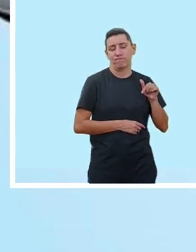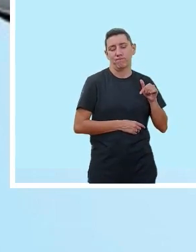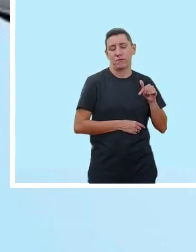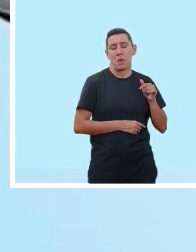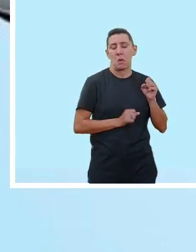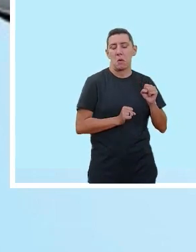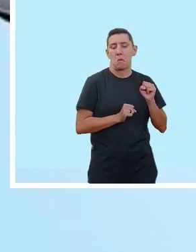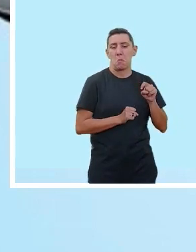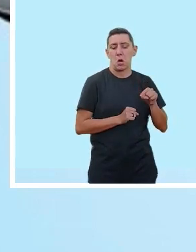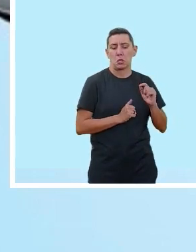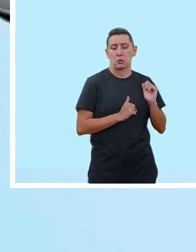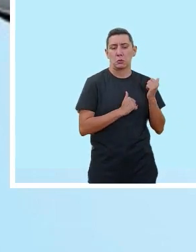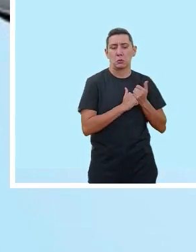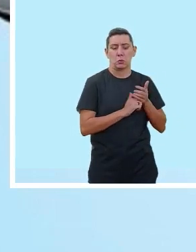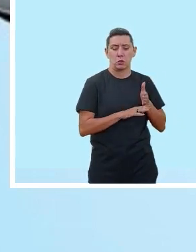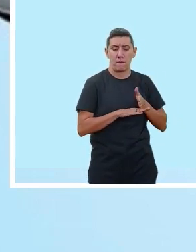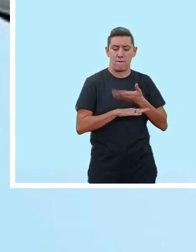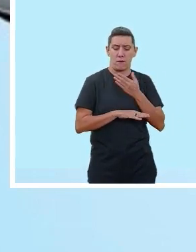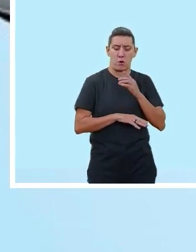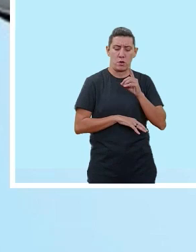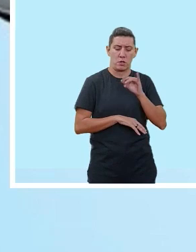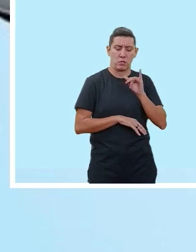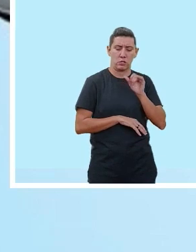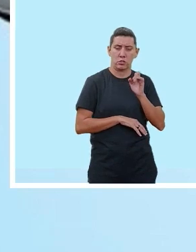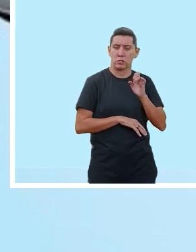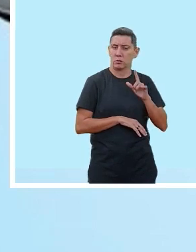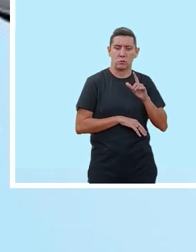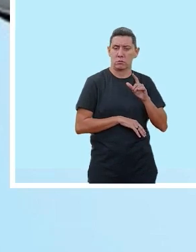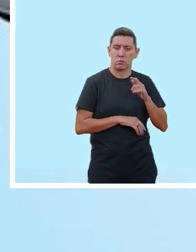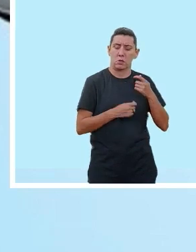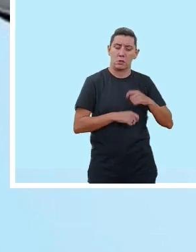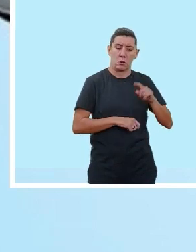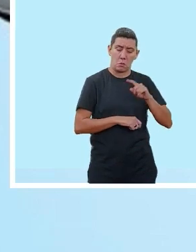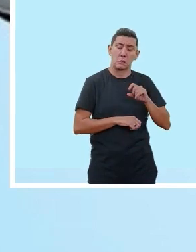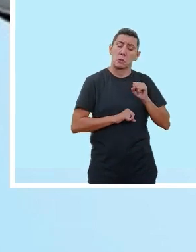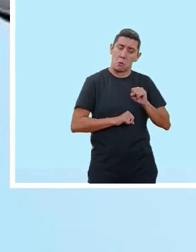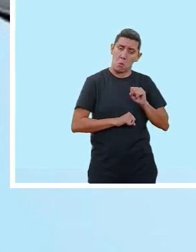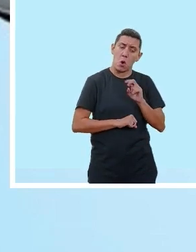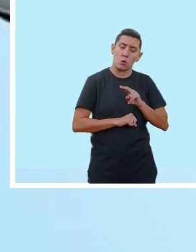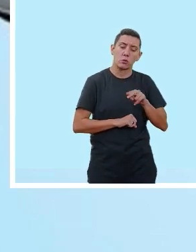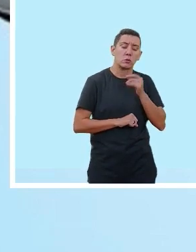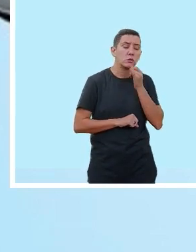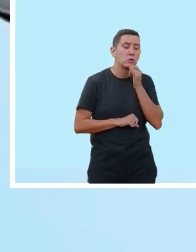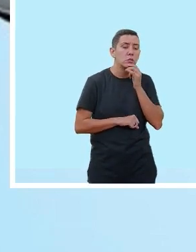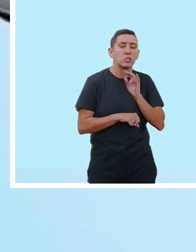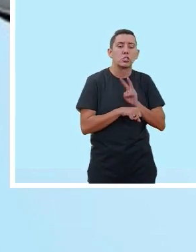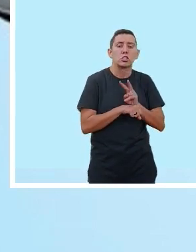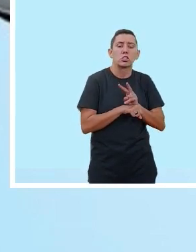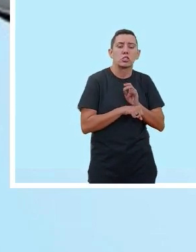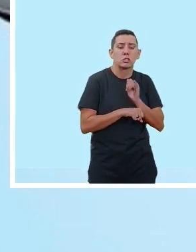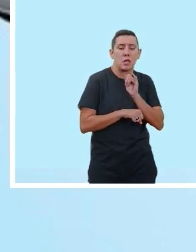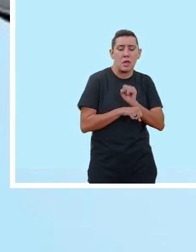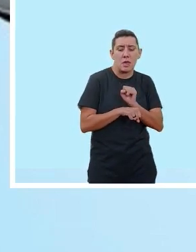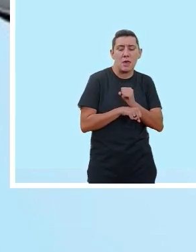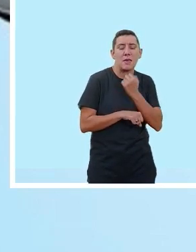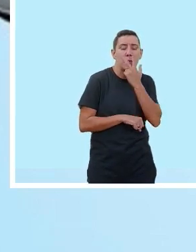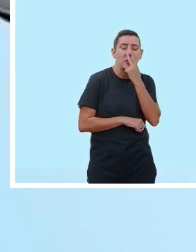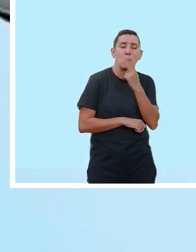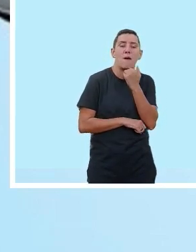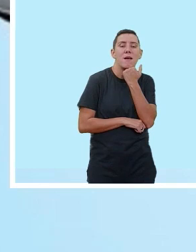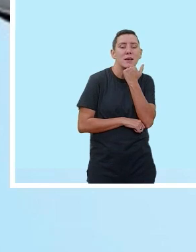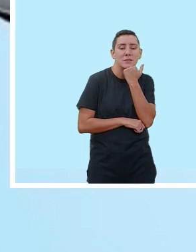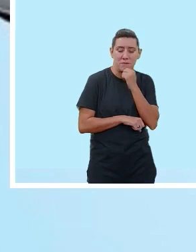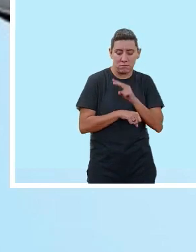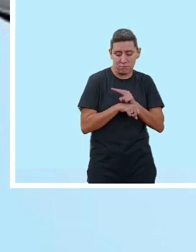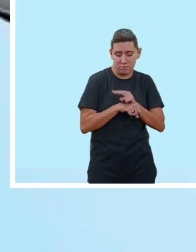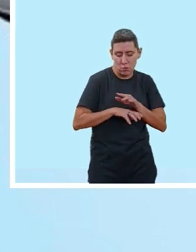você pode utilizar sistemas híbridos, né? Você pode até continuar utilizando o GMG, mas você pode ter os sistemas